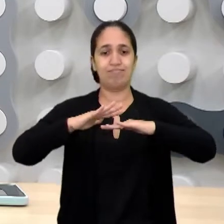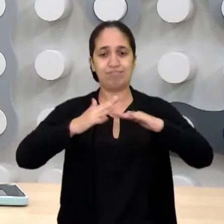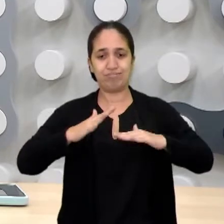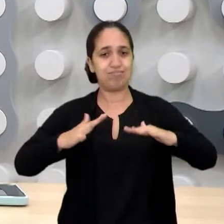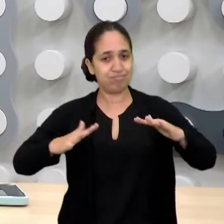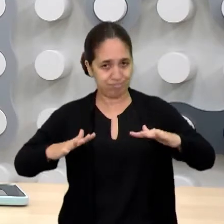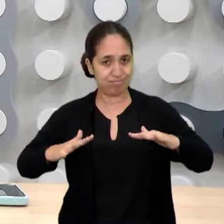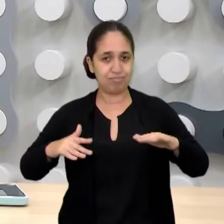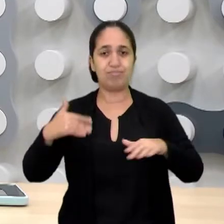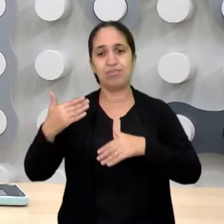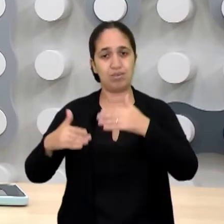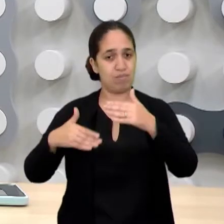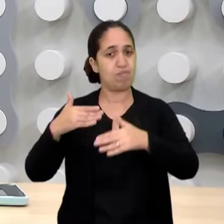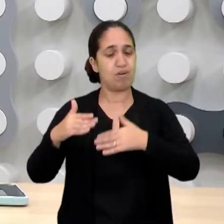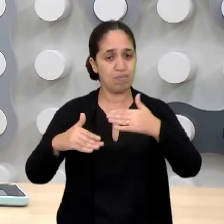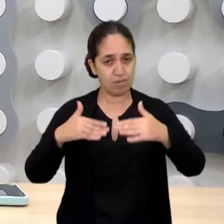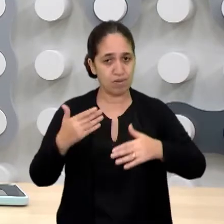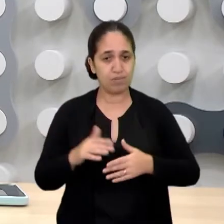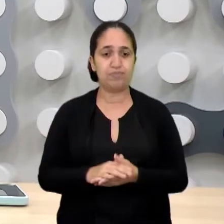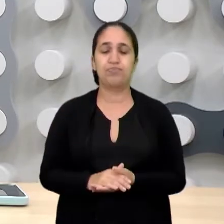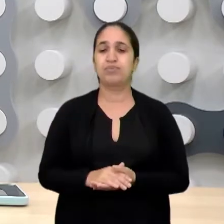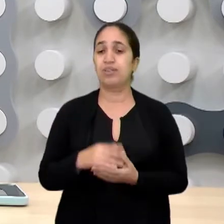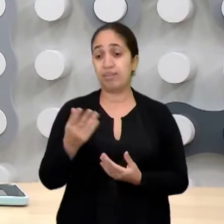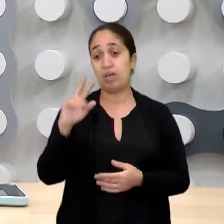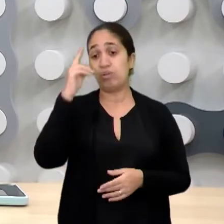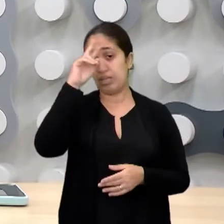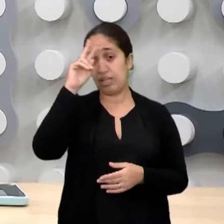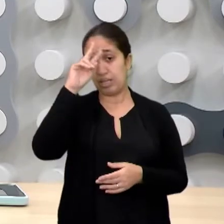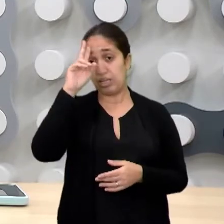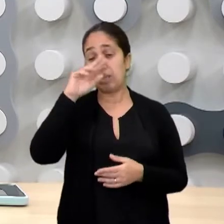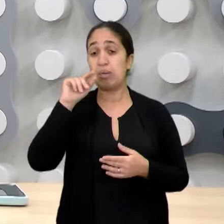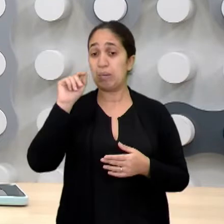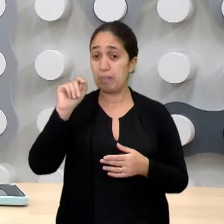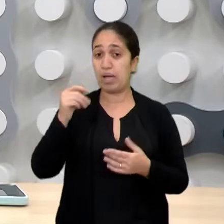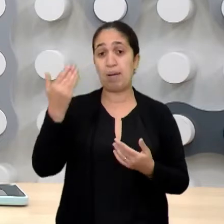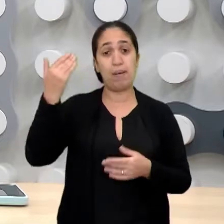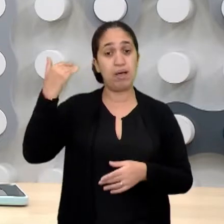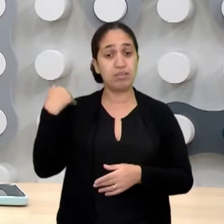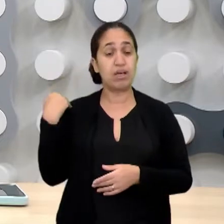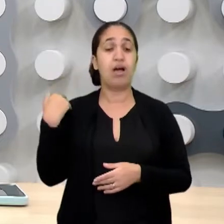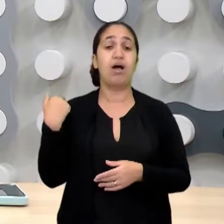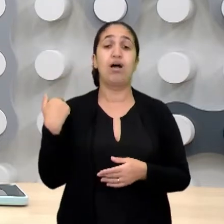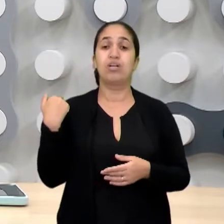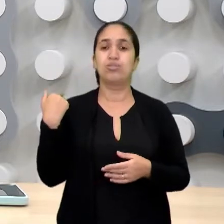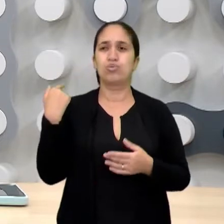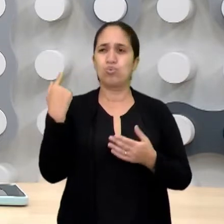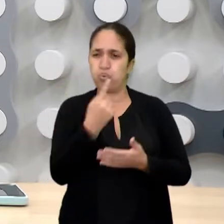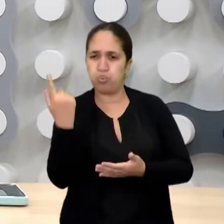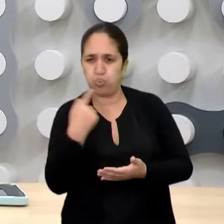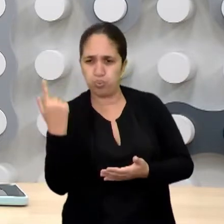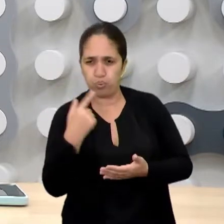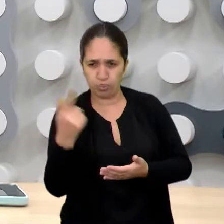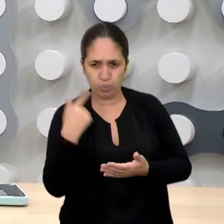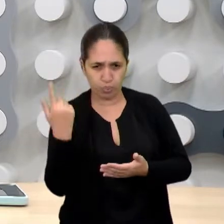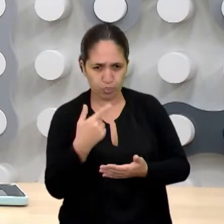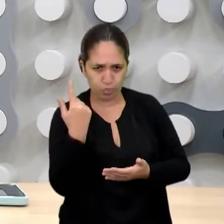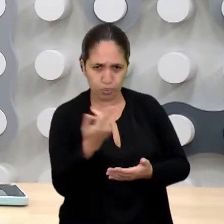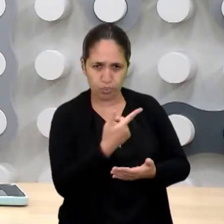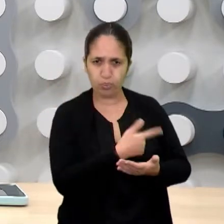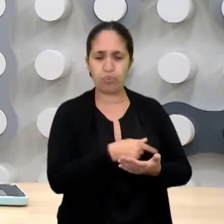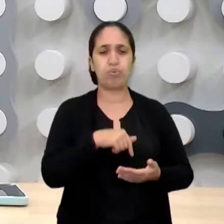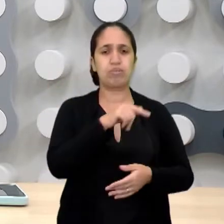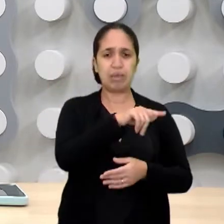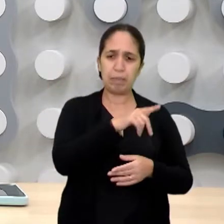com o passar do tempo, né? Então, sempre lembrando isso, né? Aquele tsunami que aconteceu na região do Mar